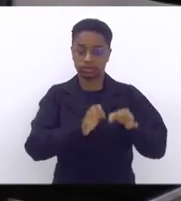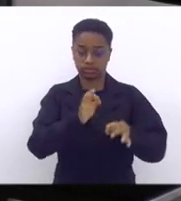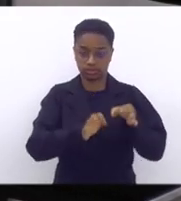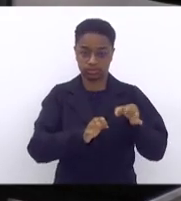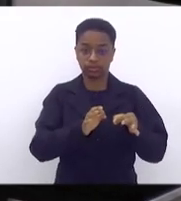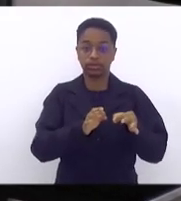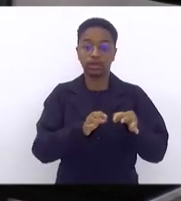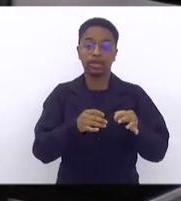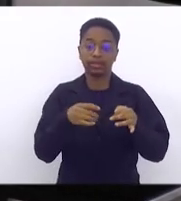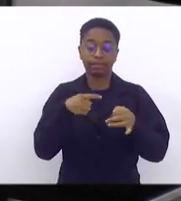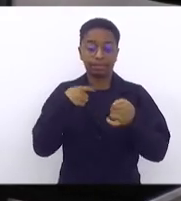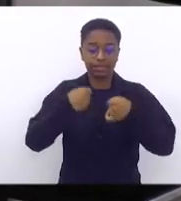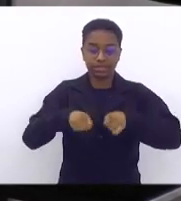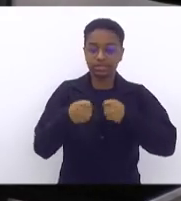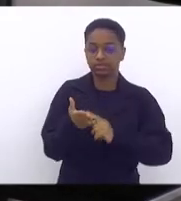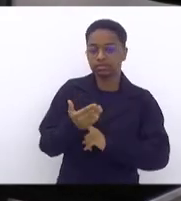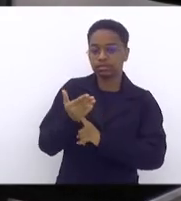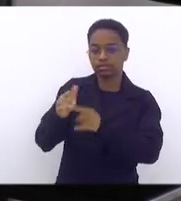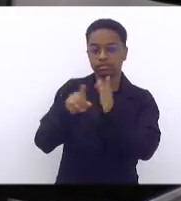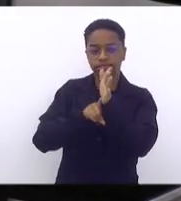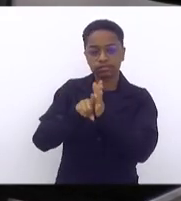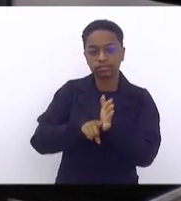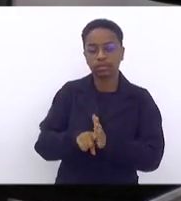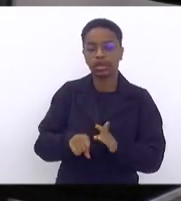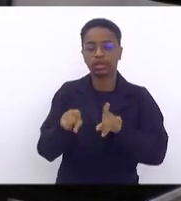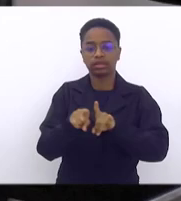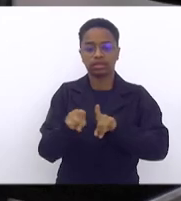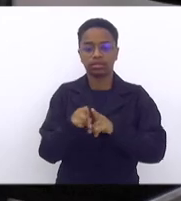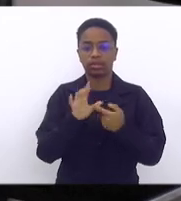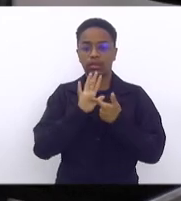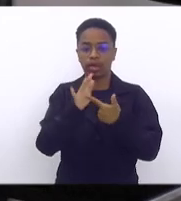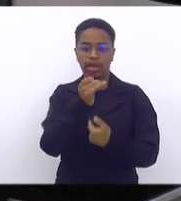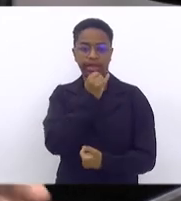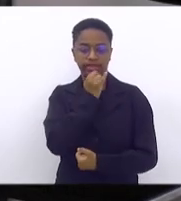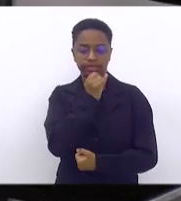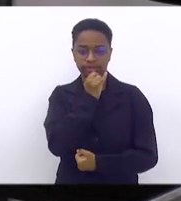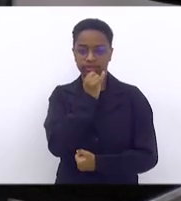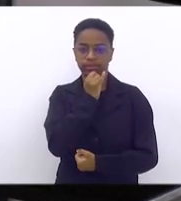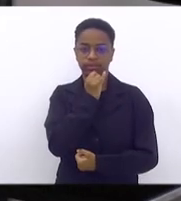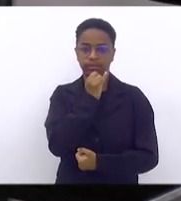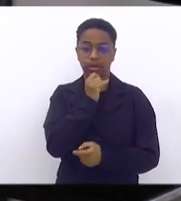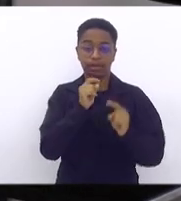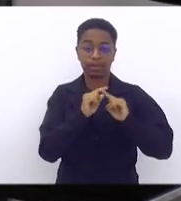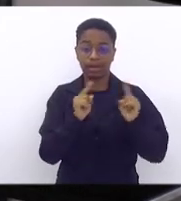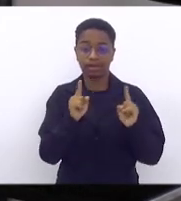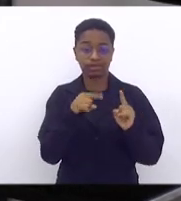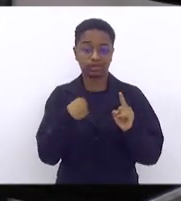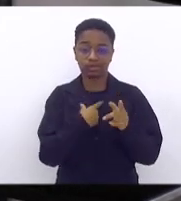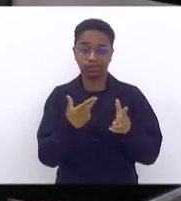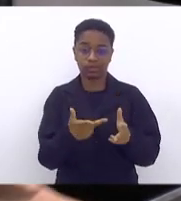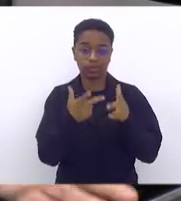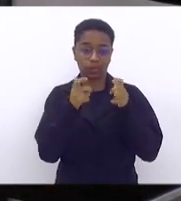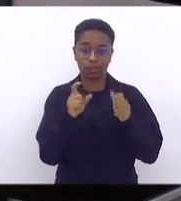tecnologia investigativa e de exemplos que normalmente a gente não vê